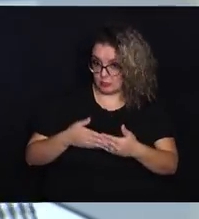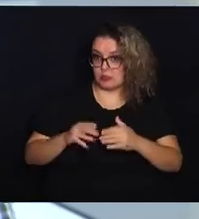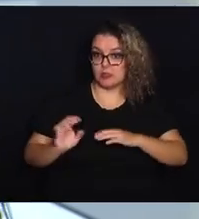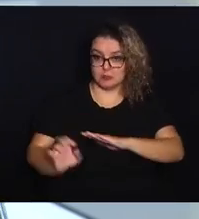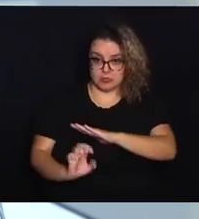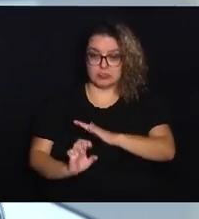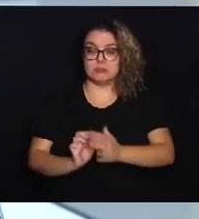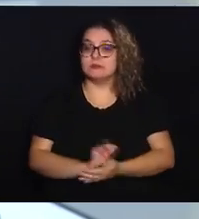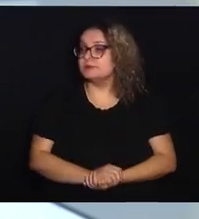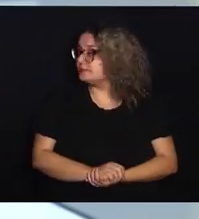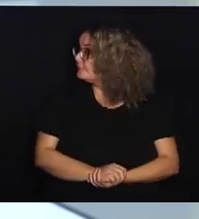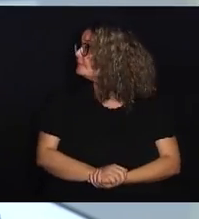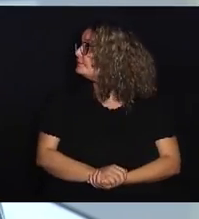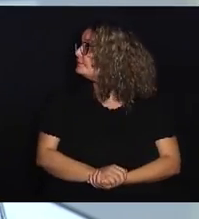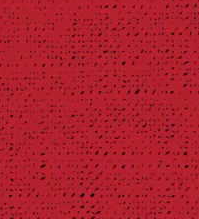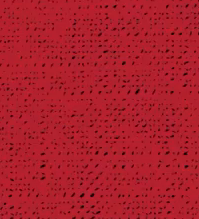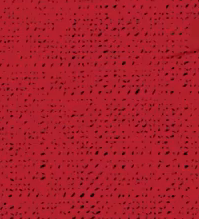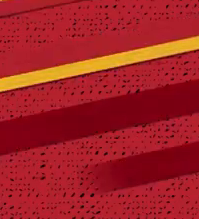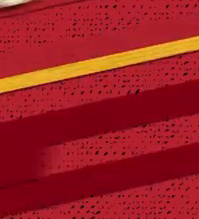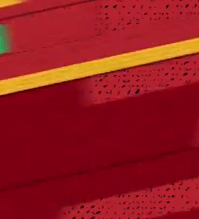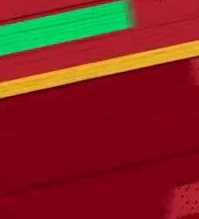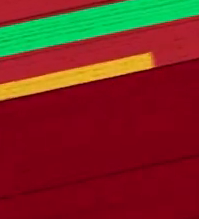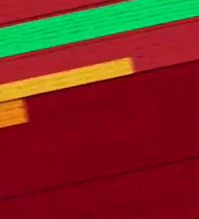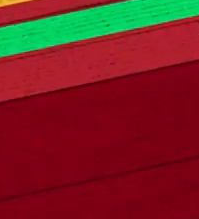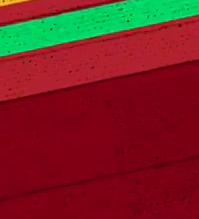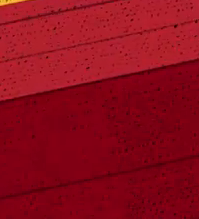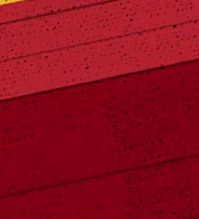situação da gente fecharmos a empresa